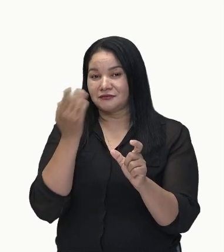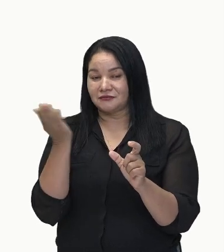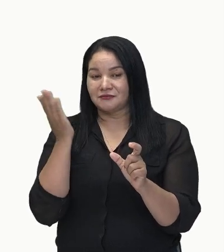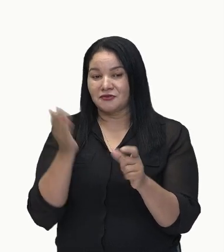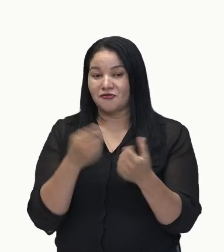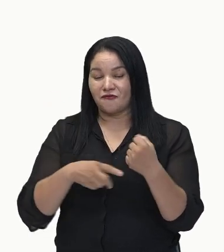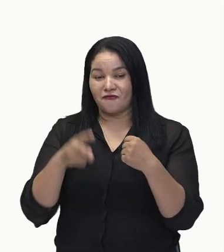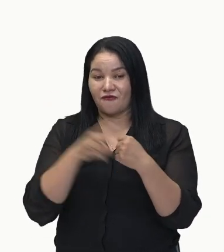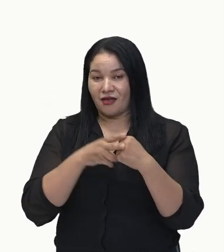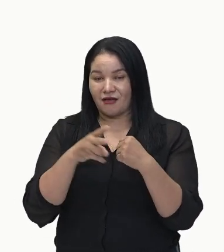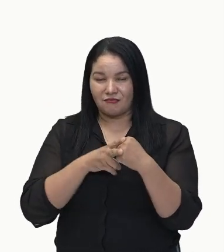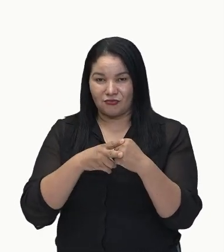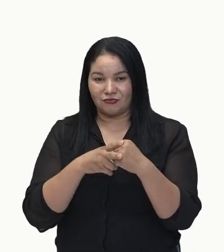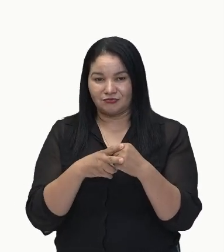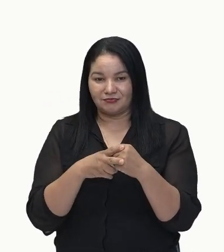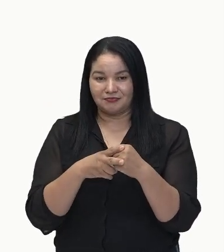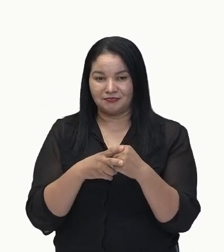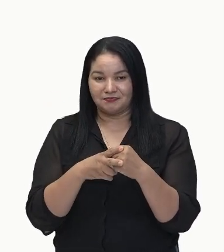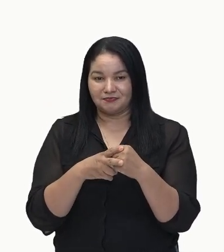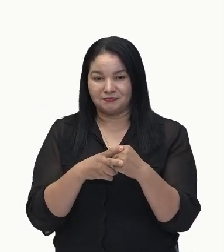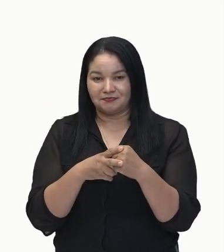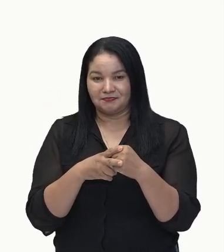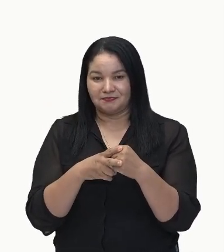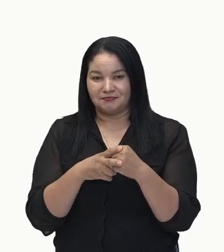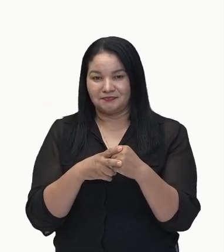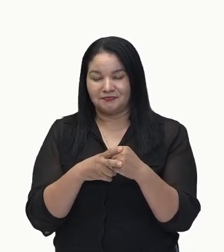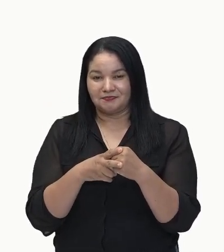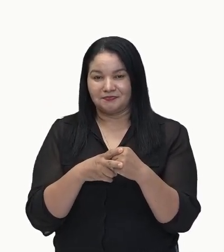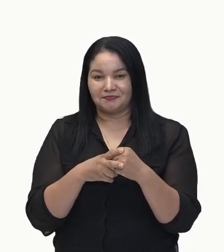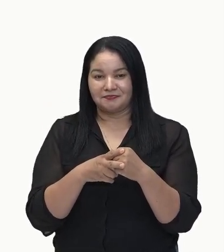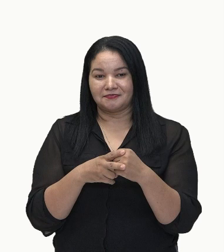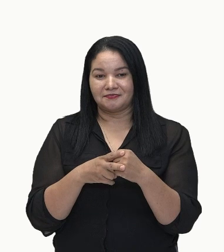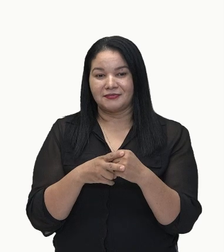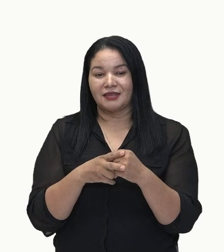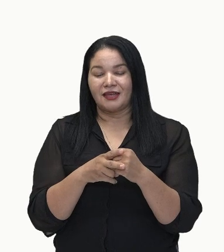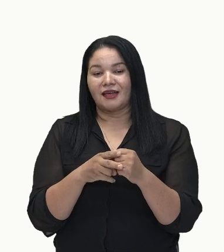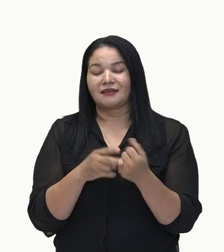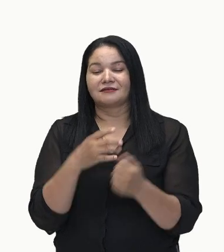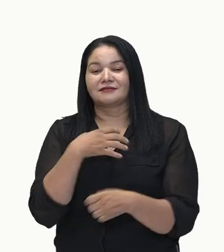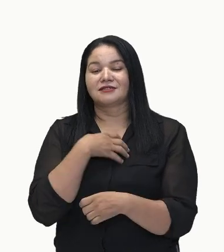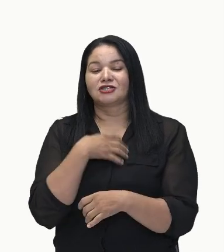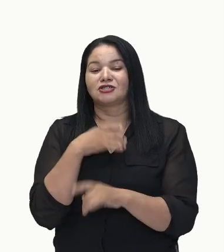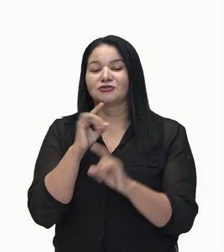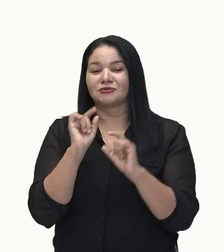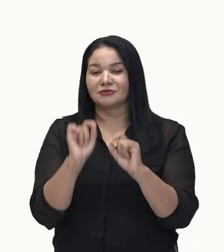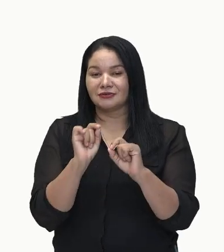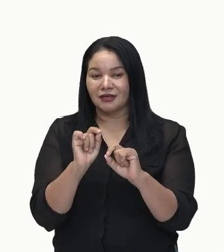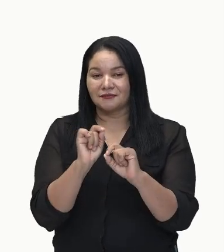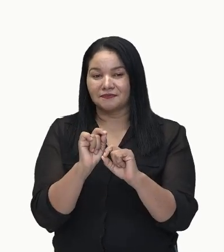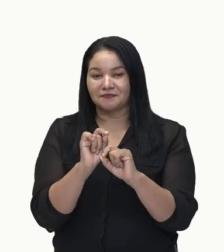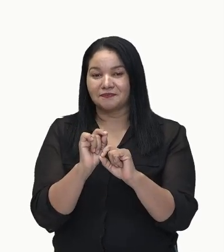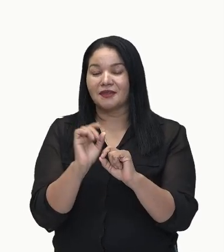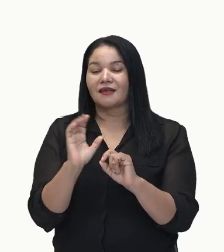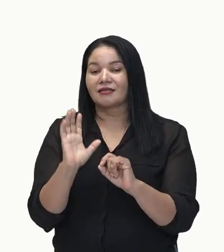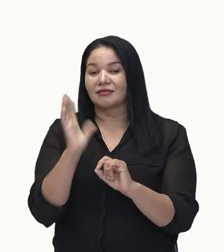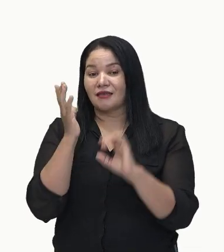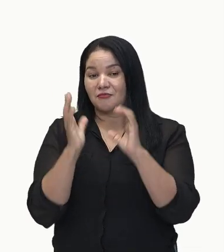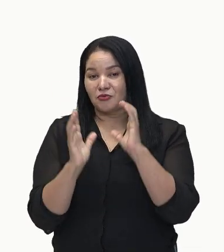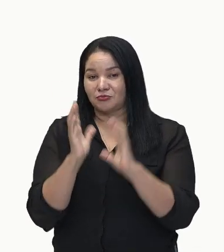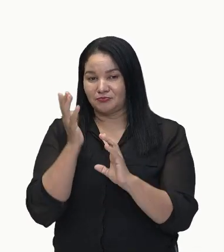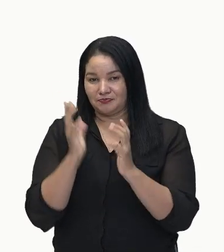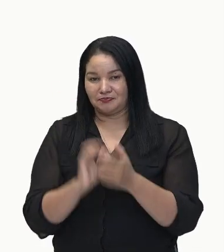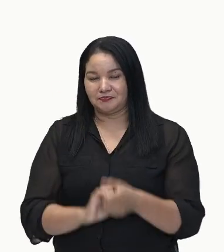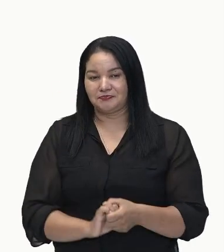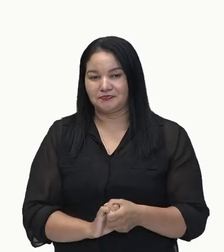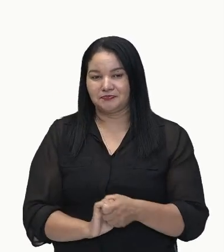O verbo estar com o sentido de tempo, nesse caso